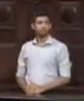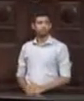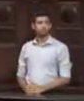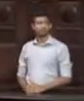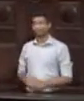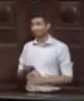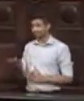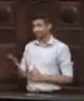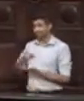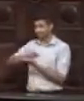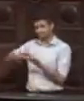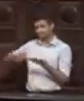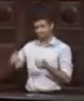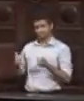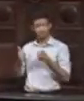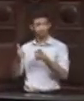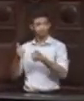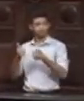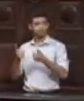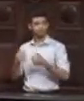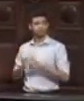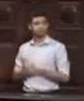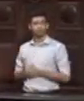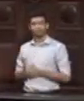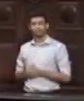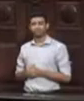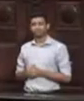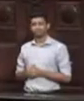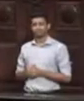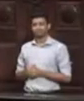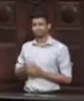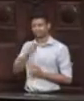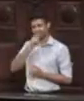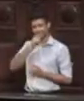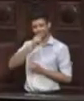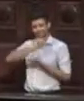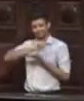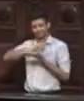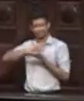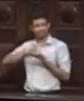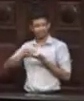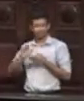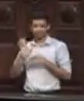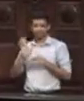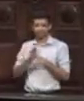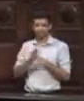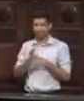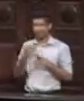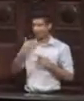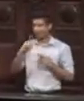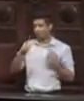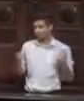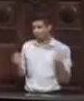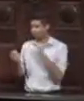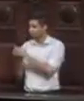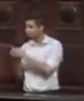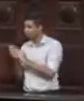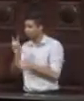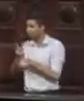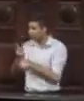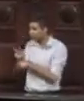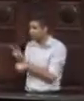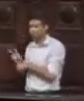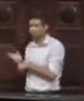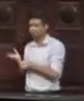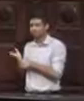benefícios fiscais, como a gente fala, sem critério, sem contrapartida, sem acompanhamento, sem